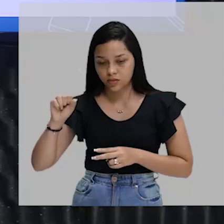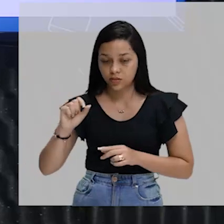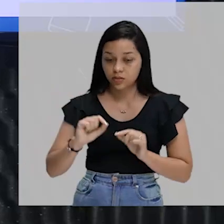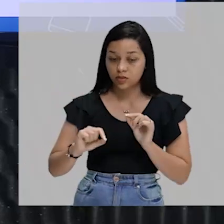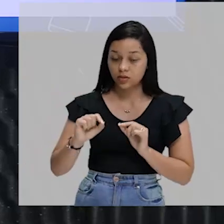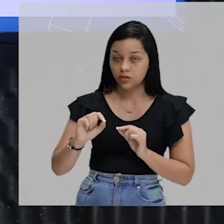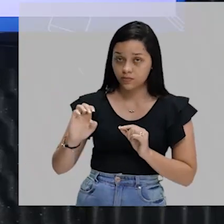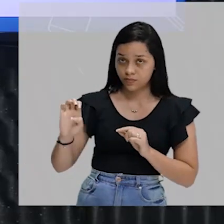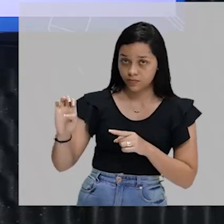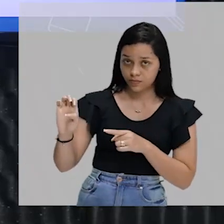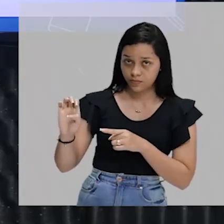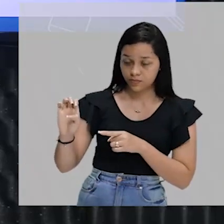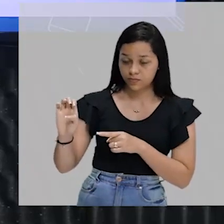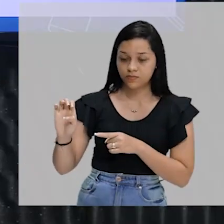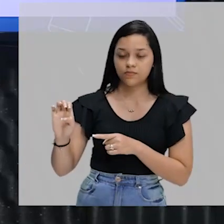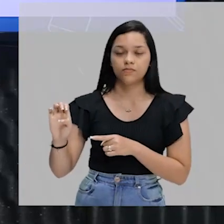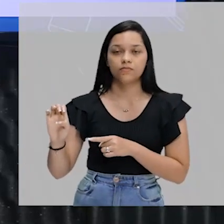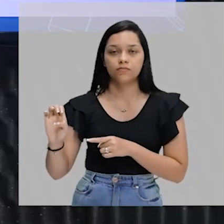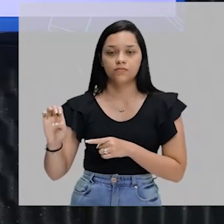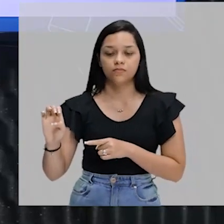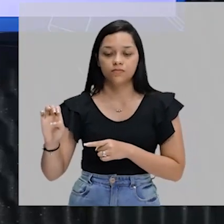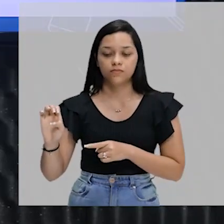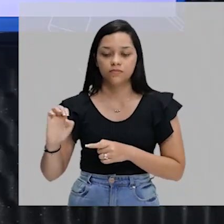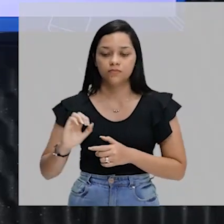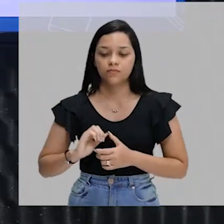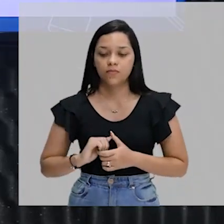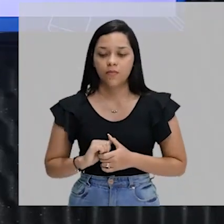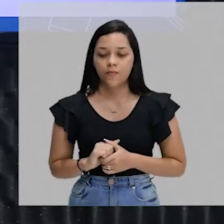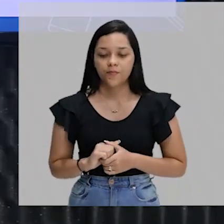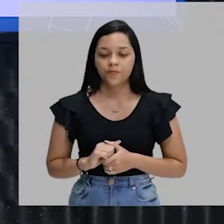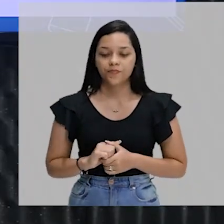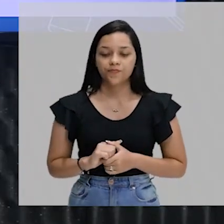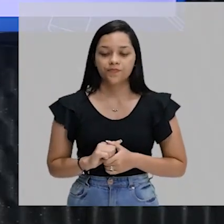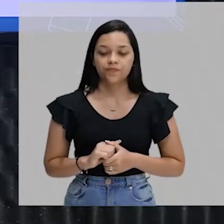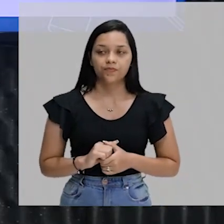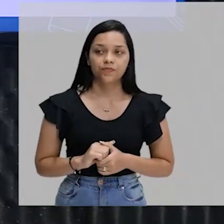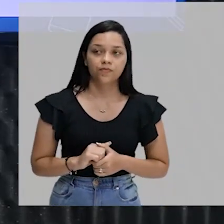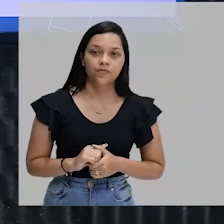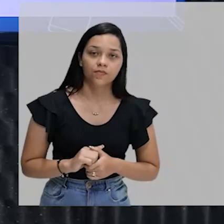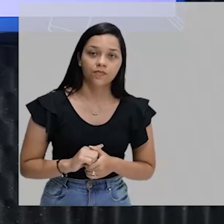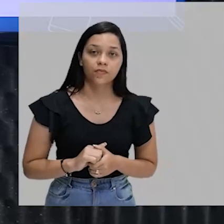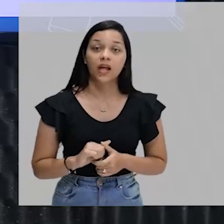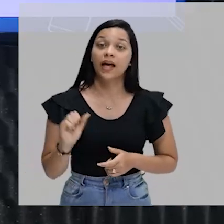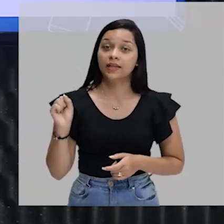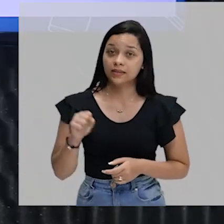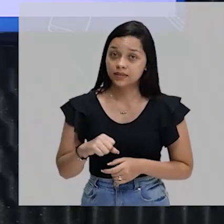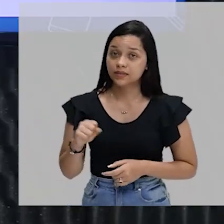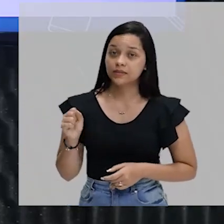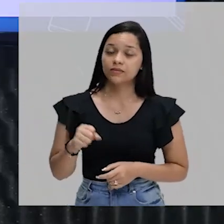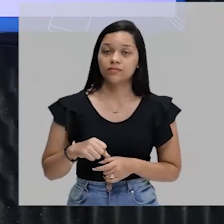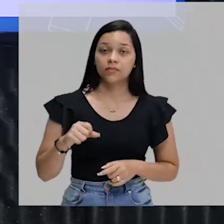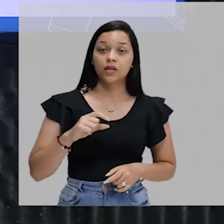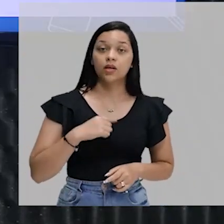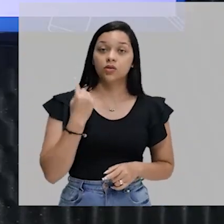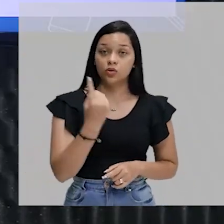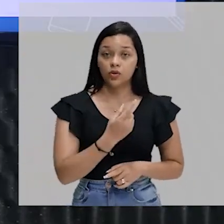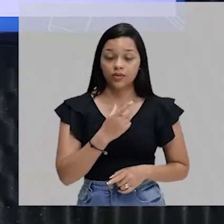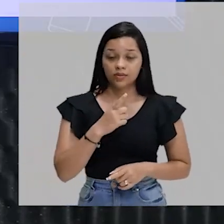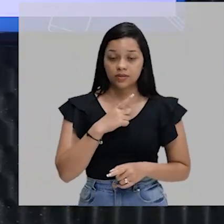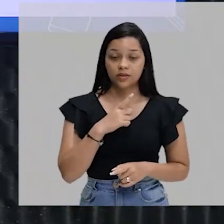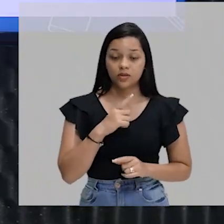do RNA mensageiro sintetizado a partir do DNA recombinante. Aí sim, nós vamos